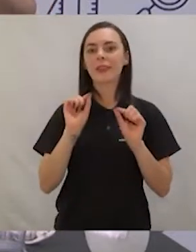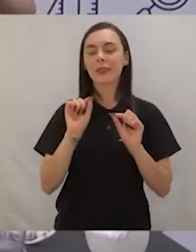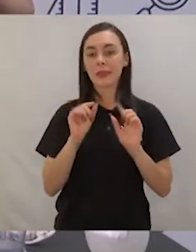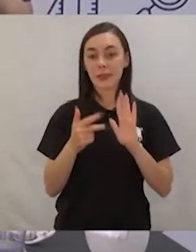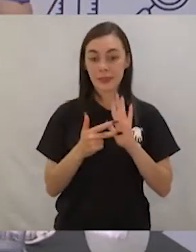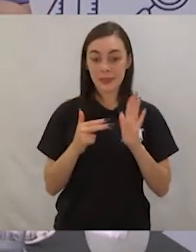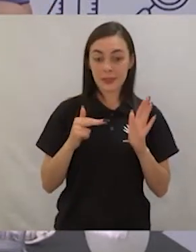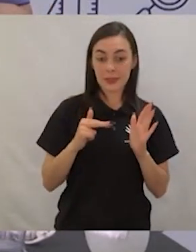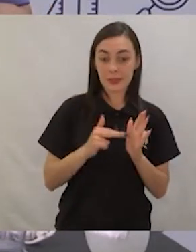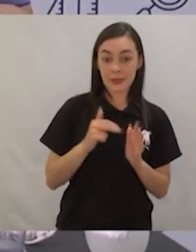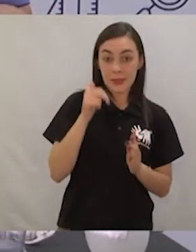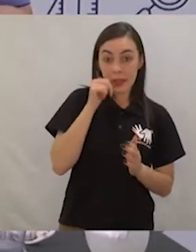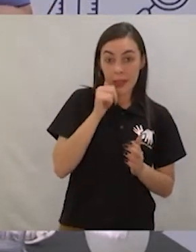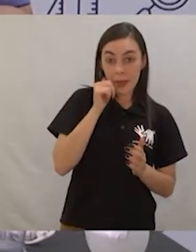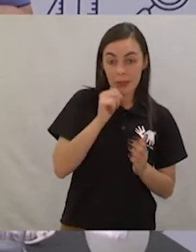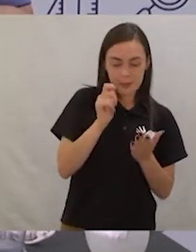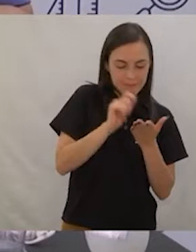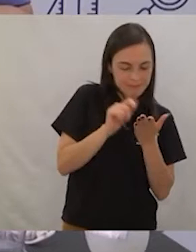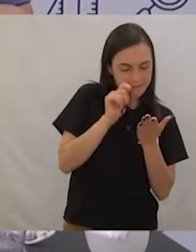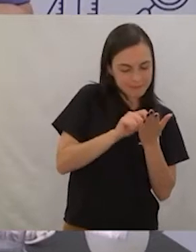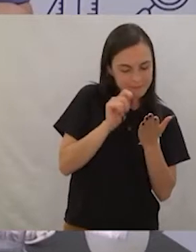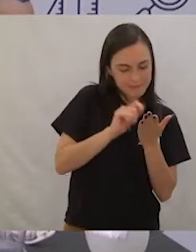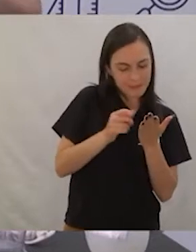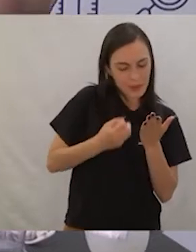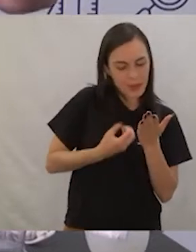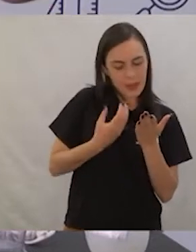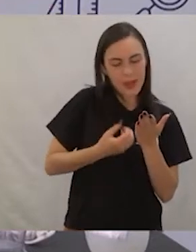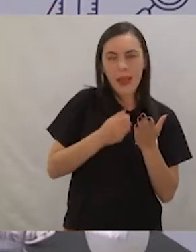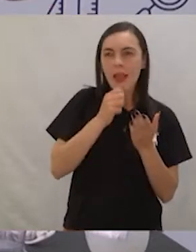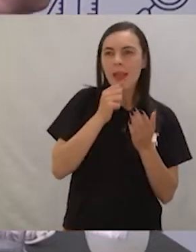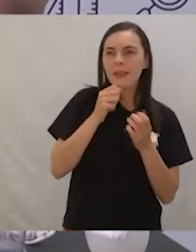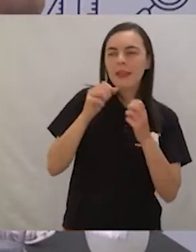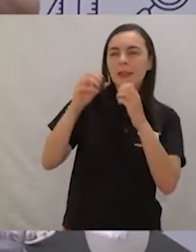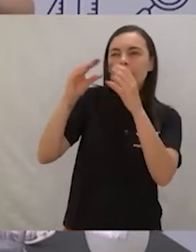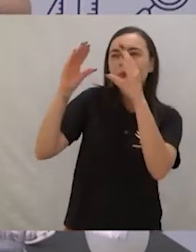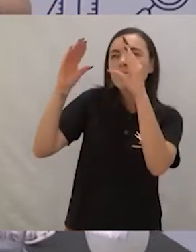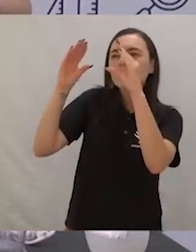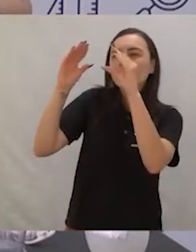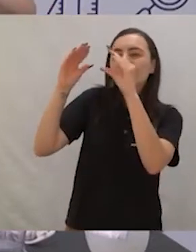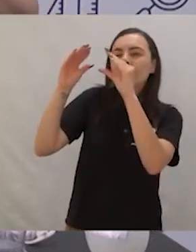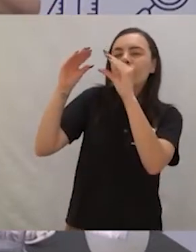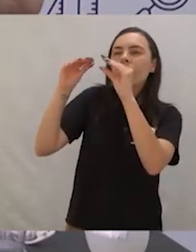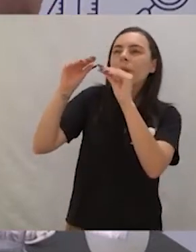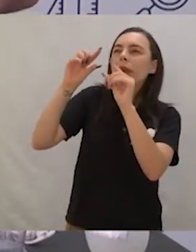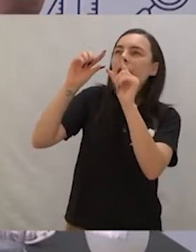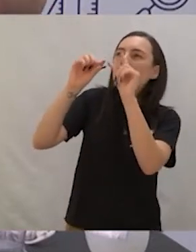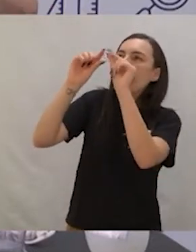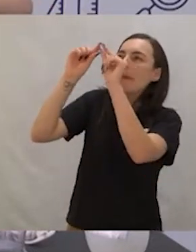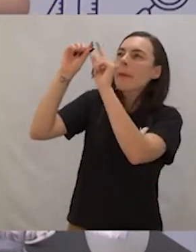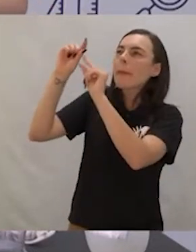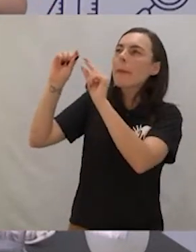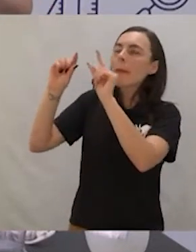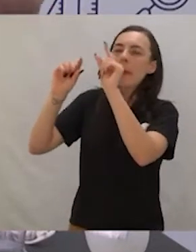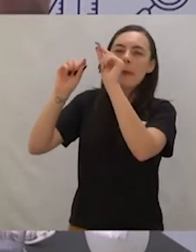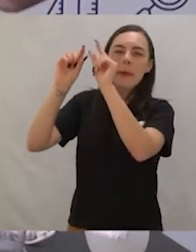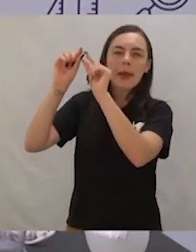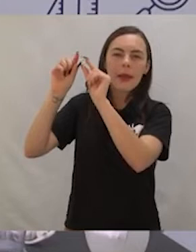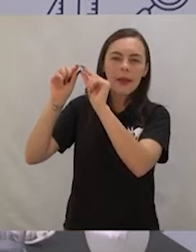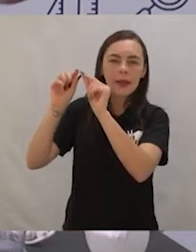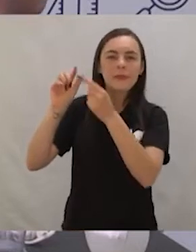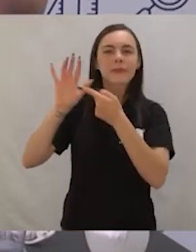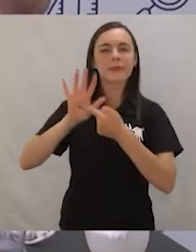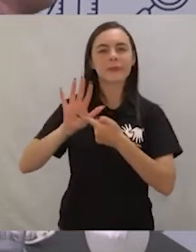entender que lá no momento que a Adélia estava escrevendo o poema dela, estava começando a anoitecer, porque as estrelas estavam